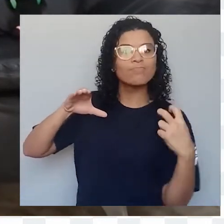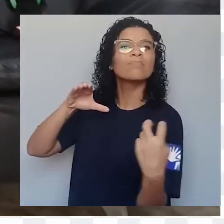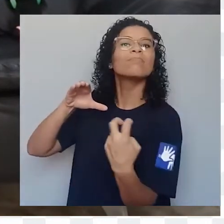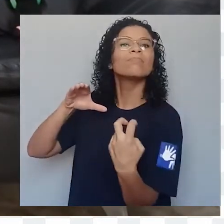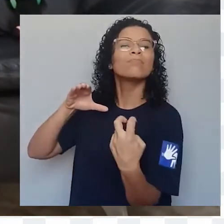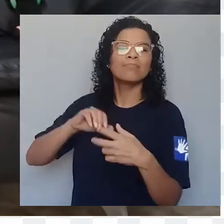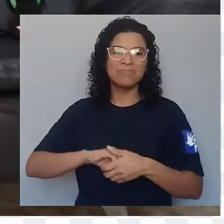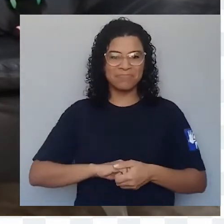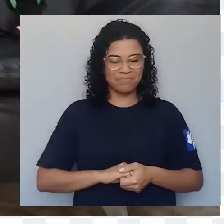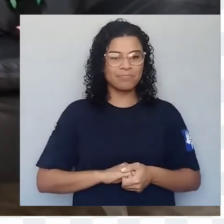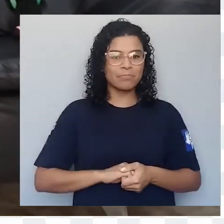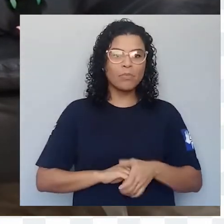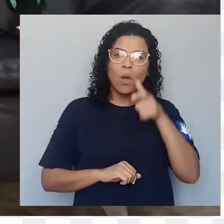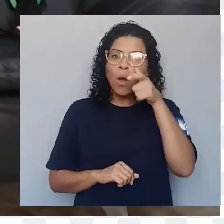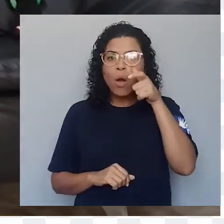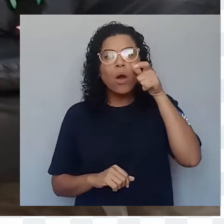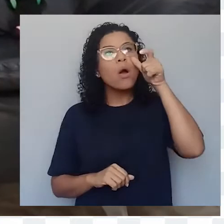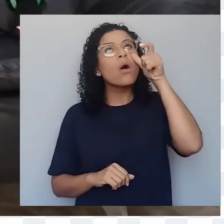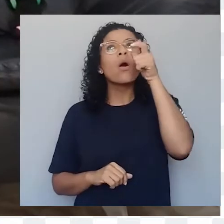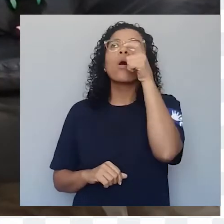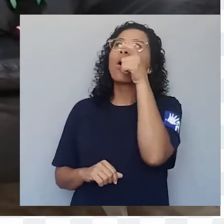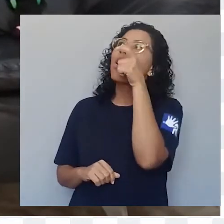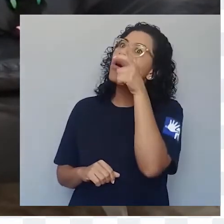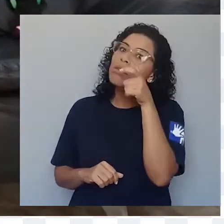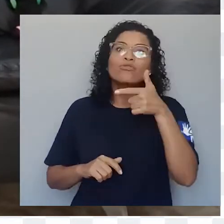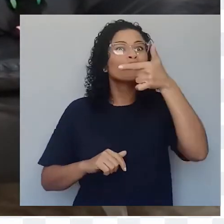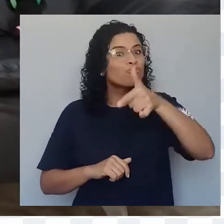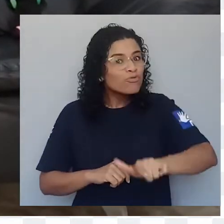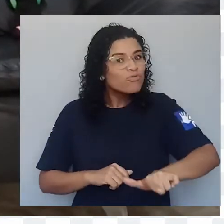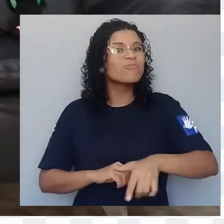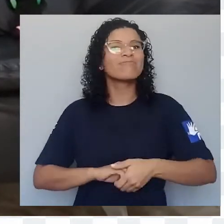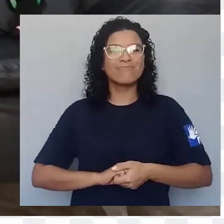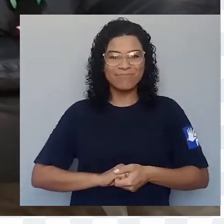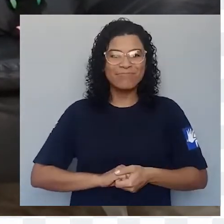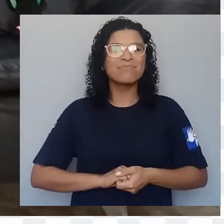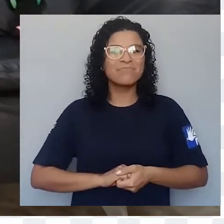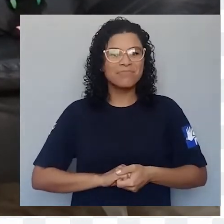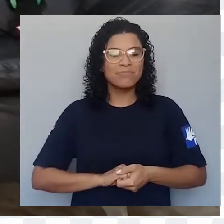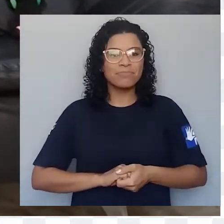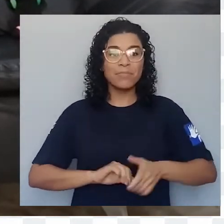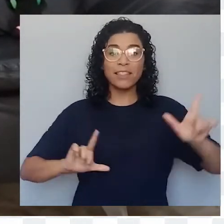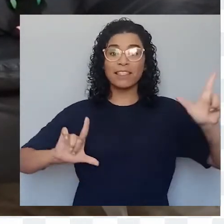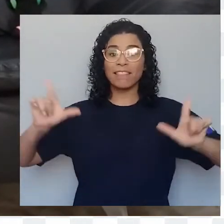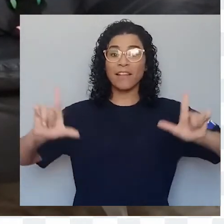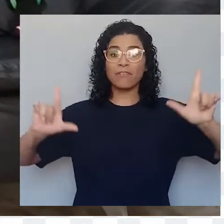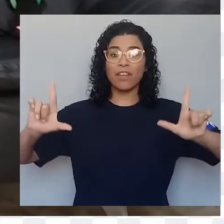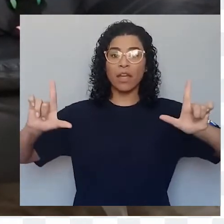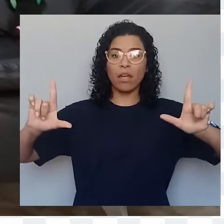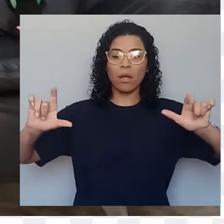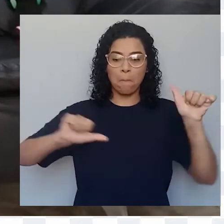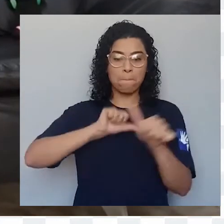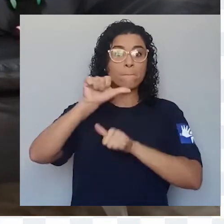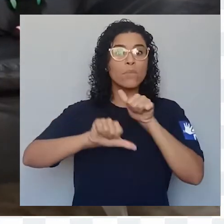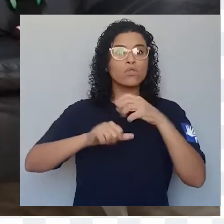sentou assim como eu estou e começou a observar tudo de novo. A televisão